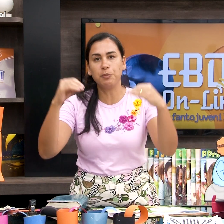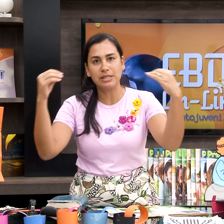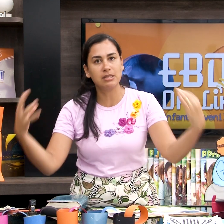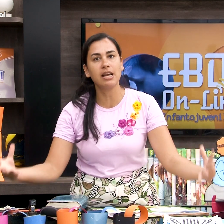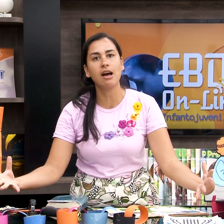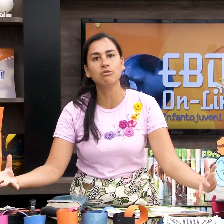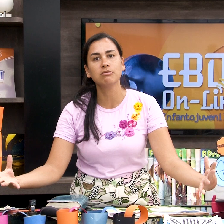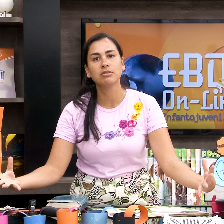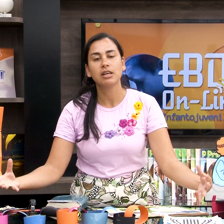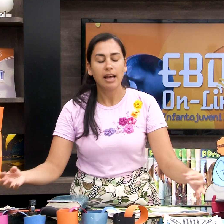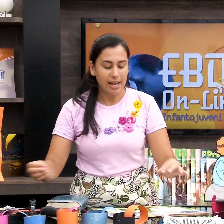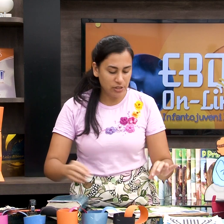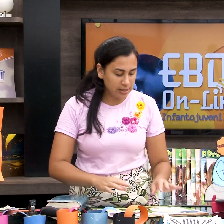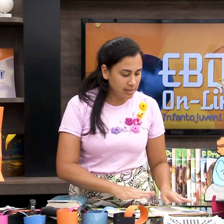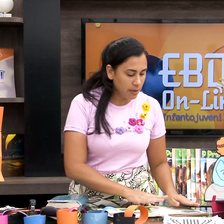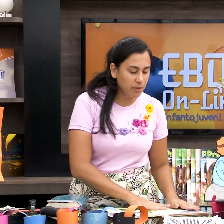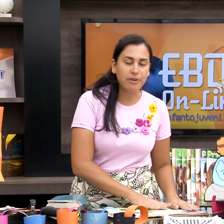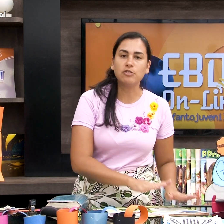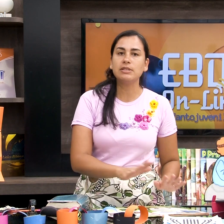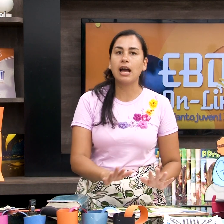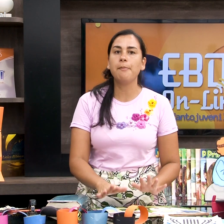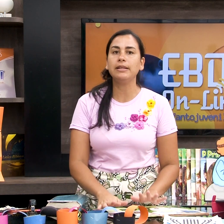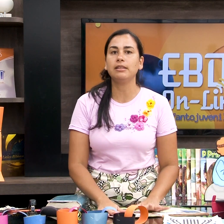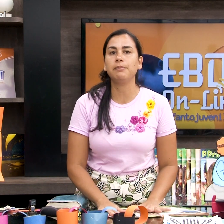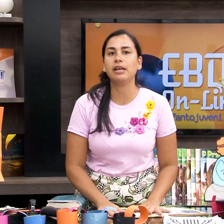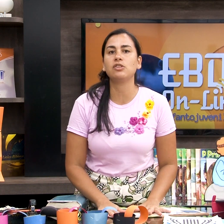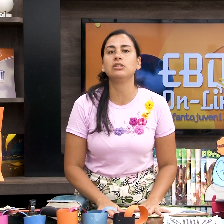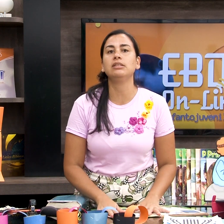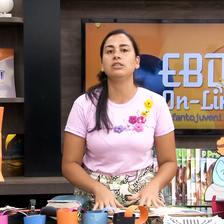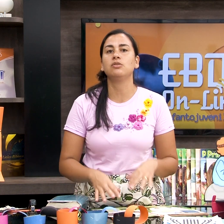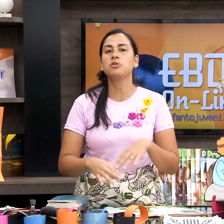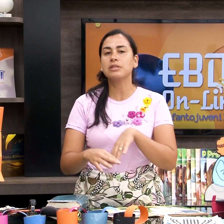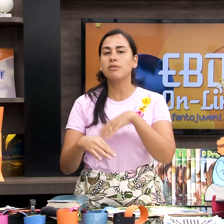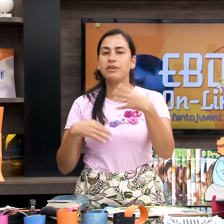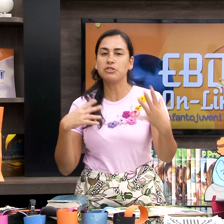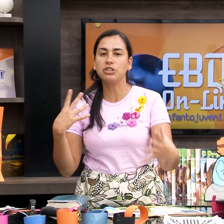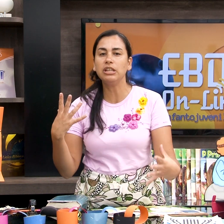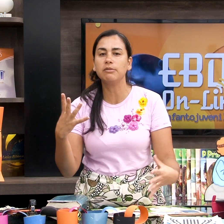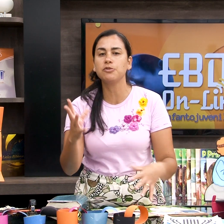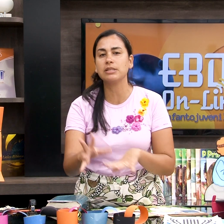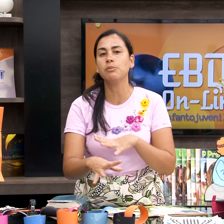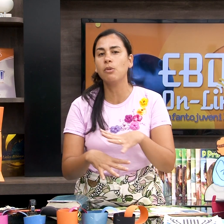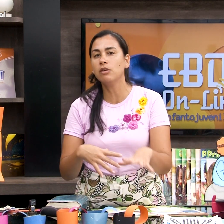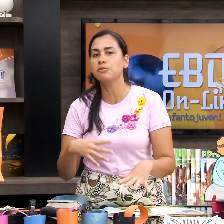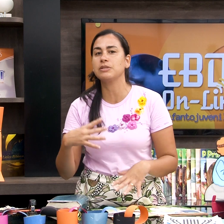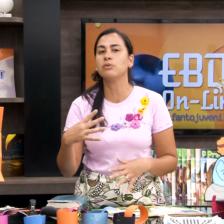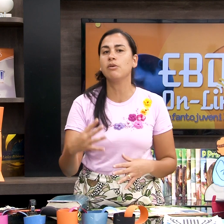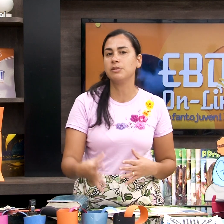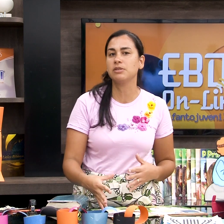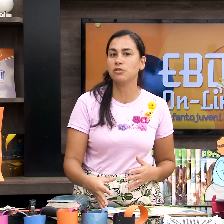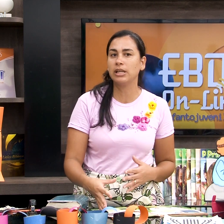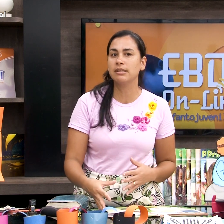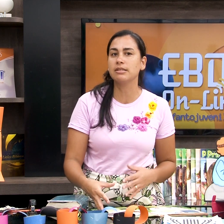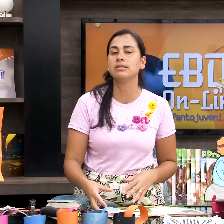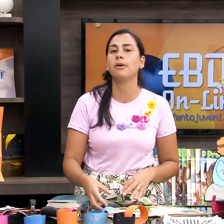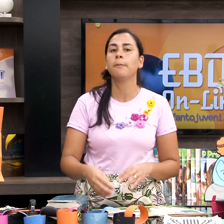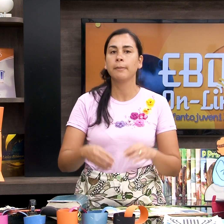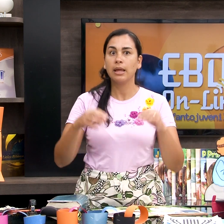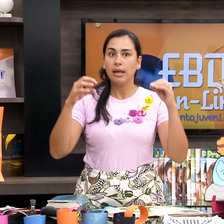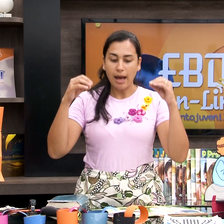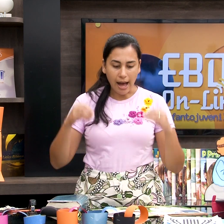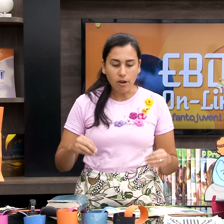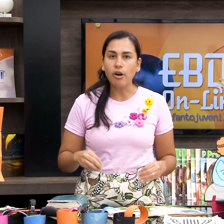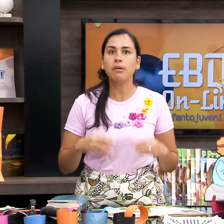algo especial. A gente sempre faz no encerramento de trimestre, a gente diz, vamos fazer uma festinha, vamos fazer um bolo, vamos fazer alguma coisa para nossas crianças.